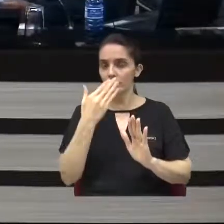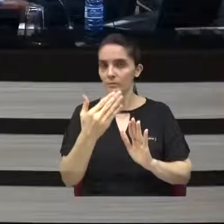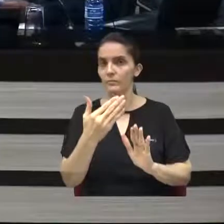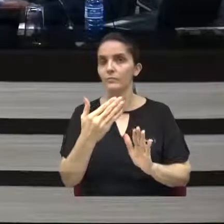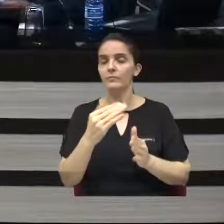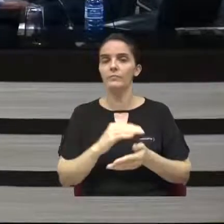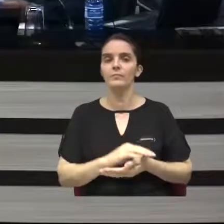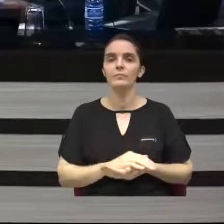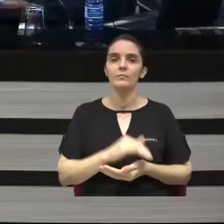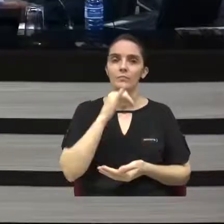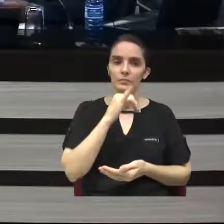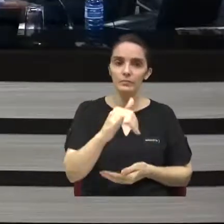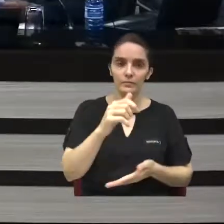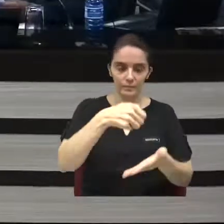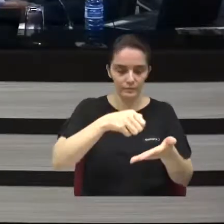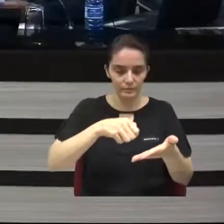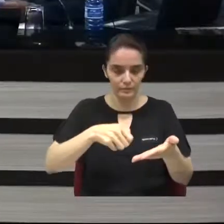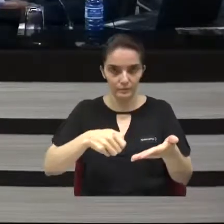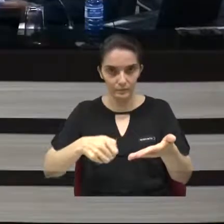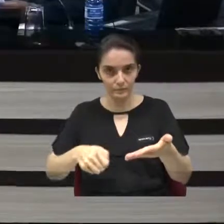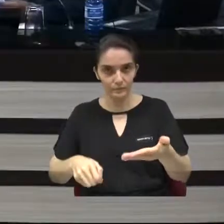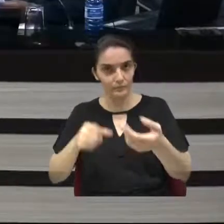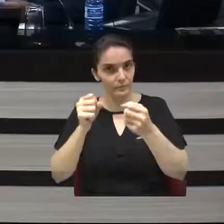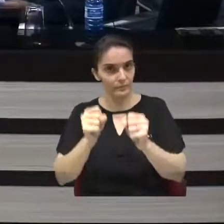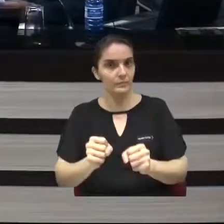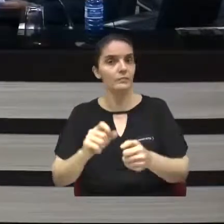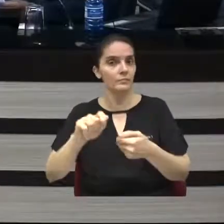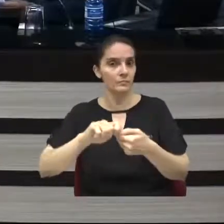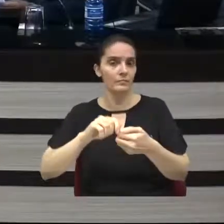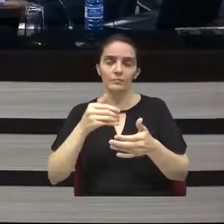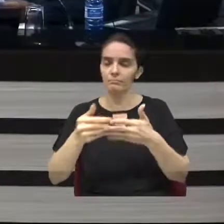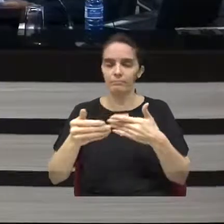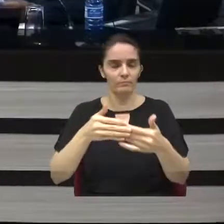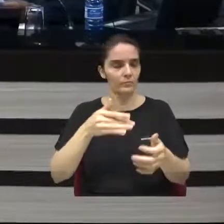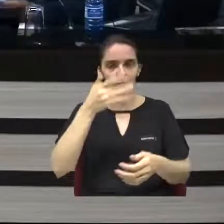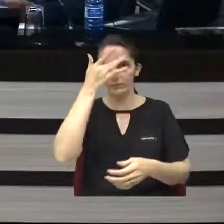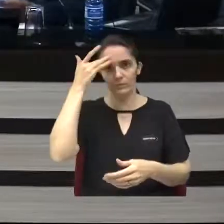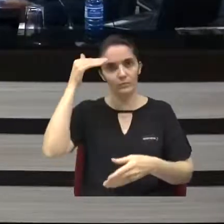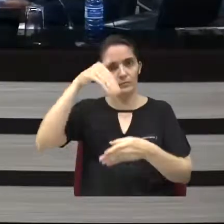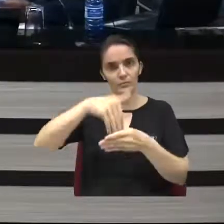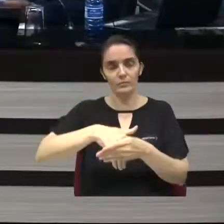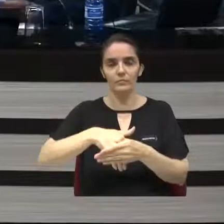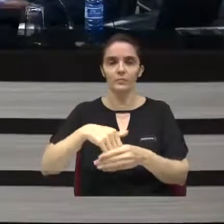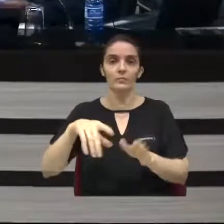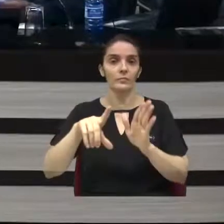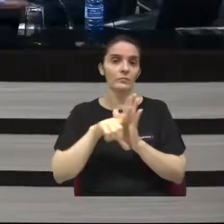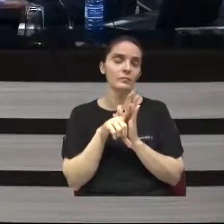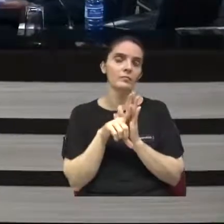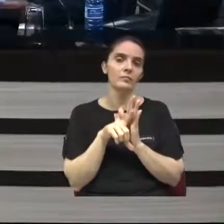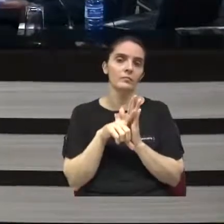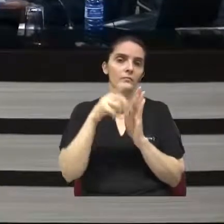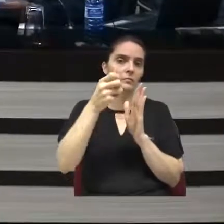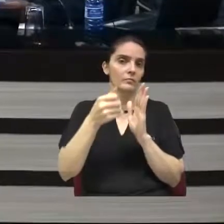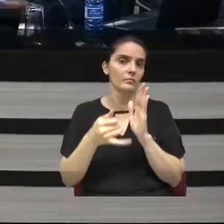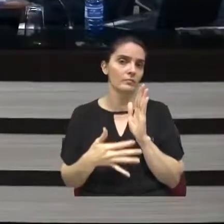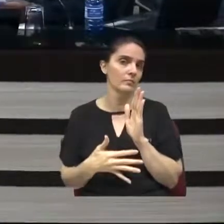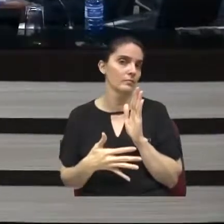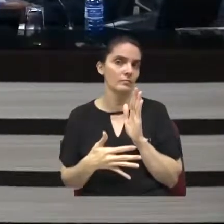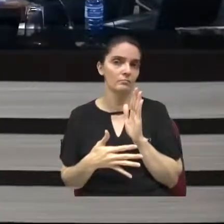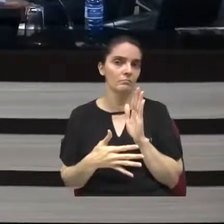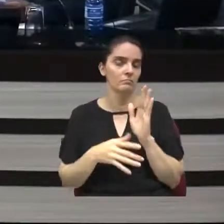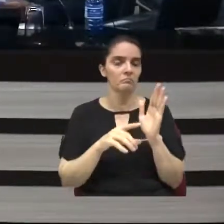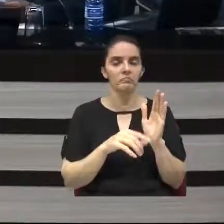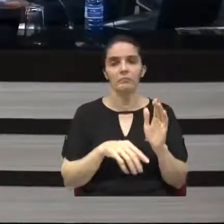A denúncia escrita da infração poderá ser feita por qualquer eleitor. A lei, assim, não